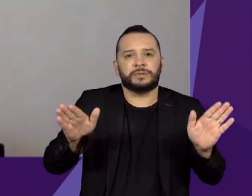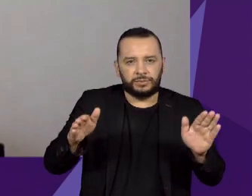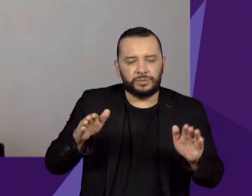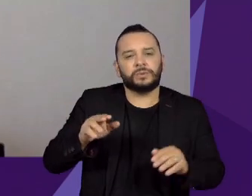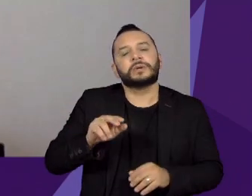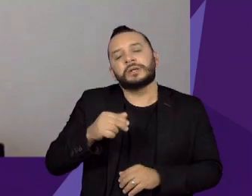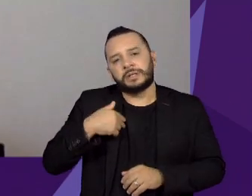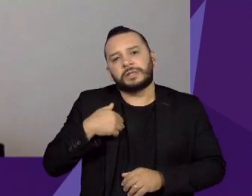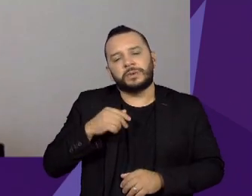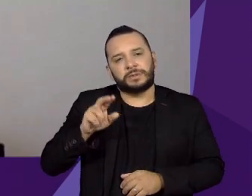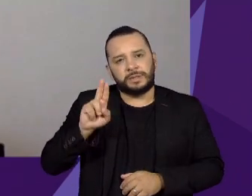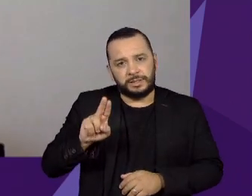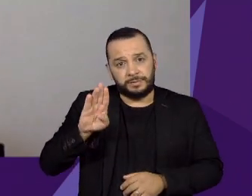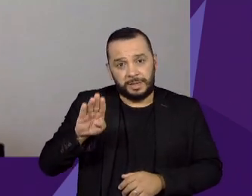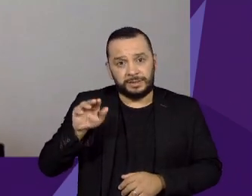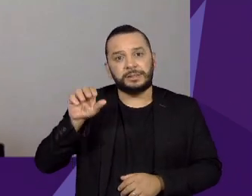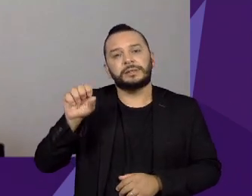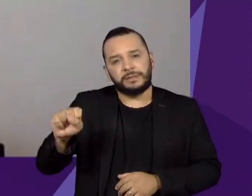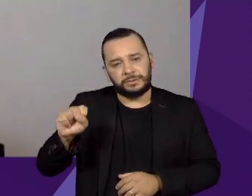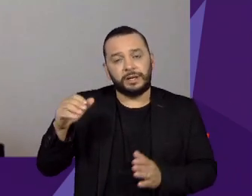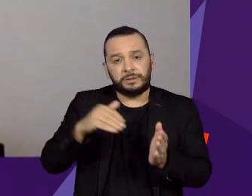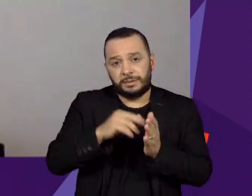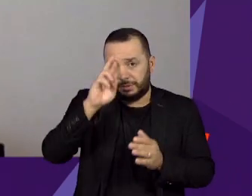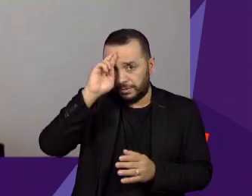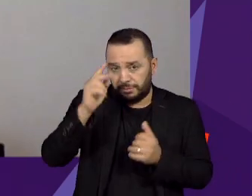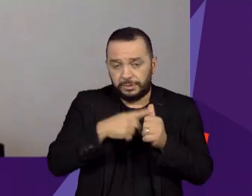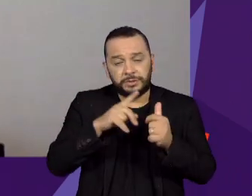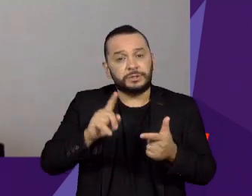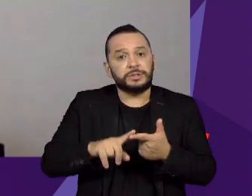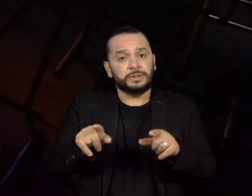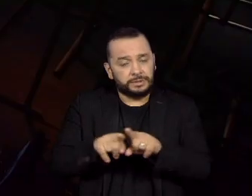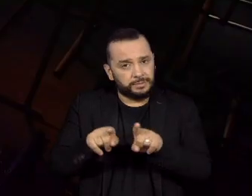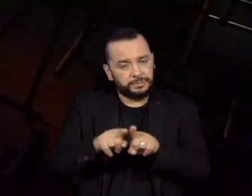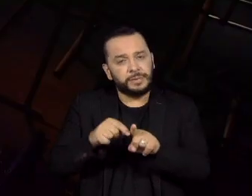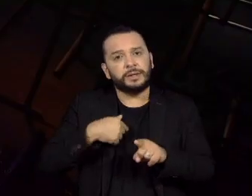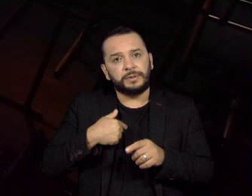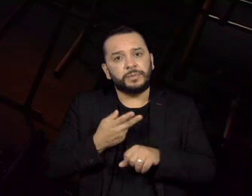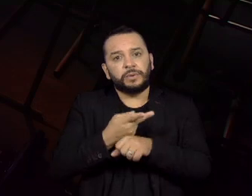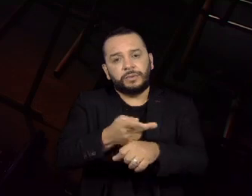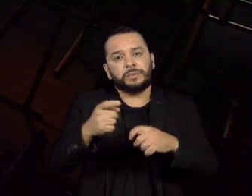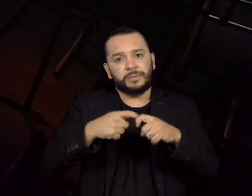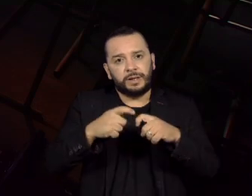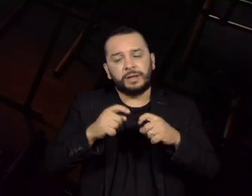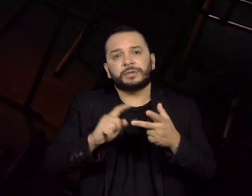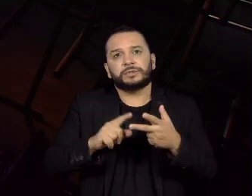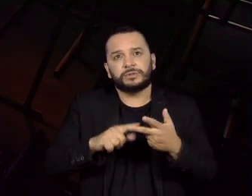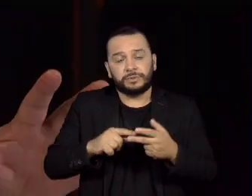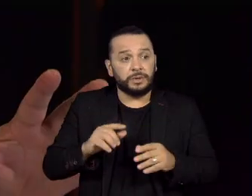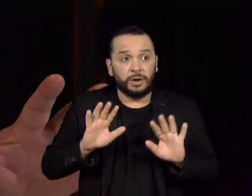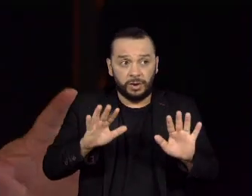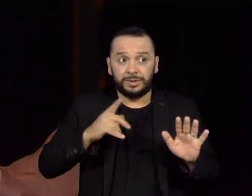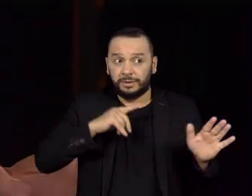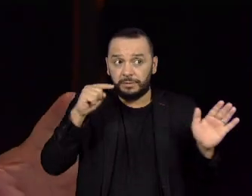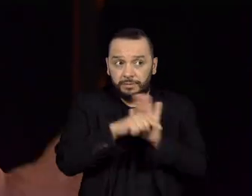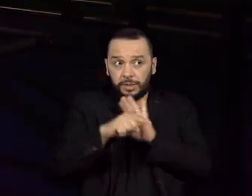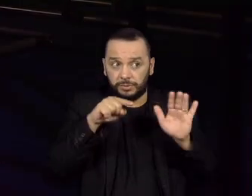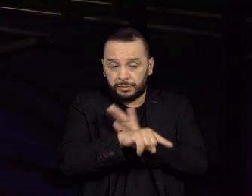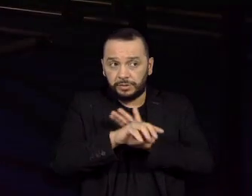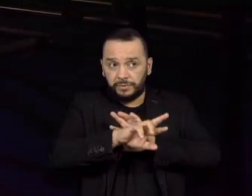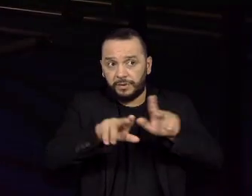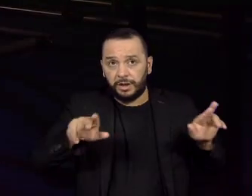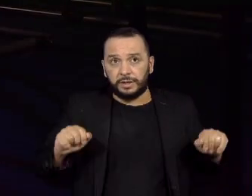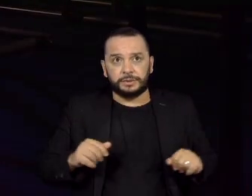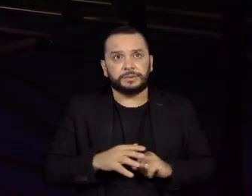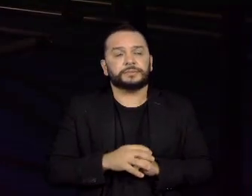expansão do sistema, de procure um médico, de use 136, né? Eu vou abrir mais uma, porque tem muita gente querendo te perguntar,